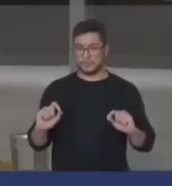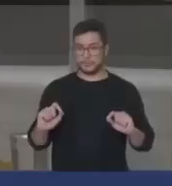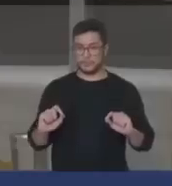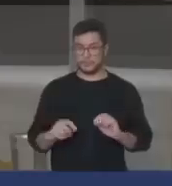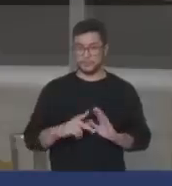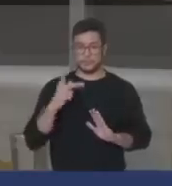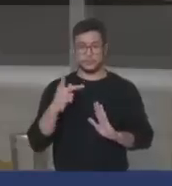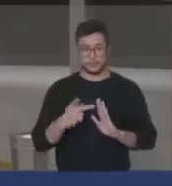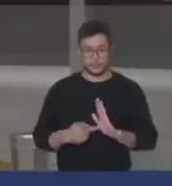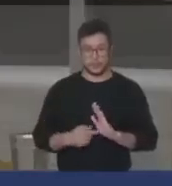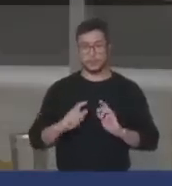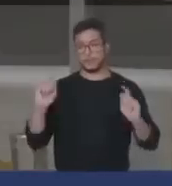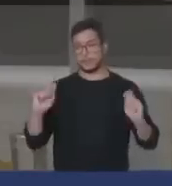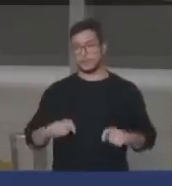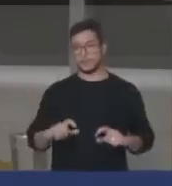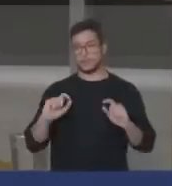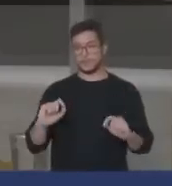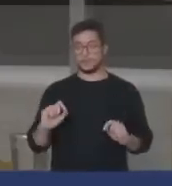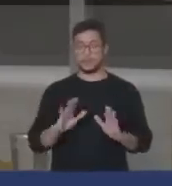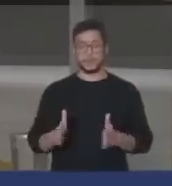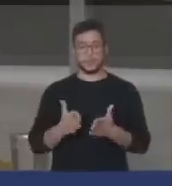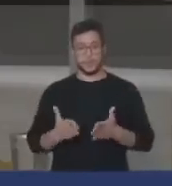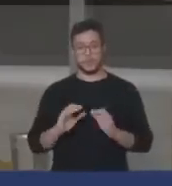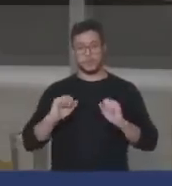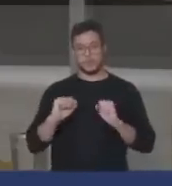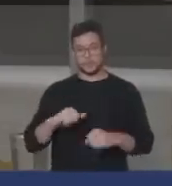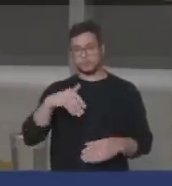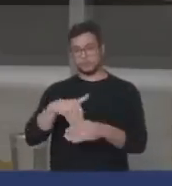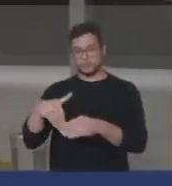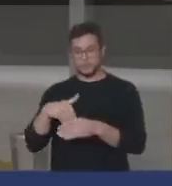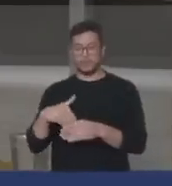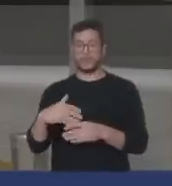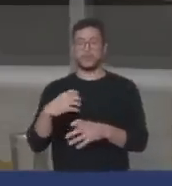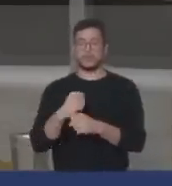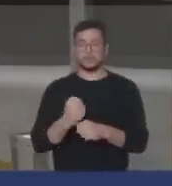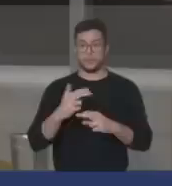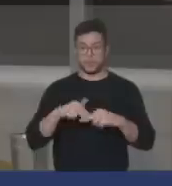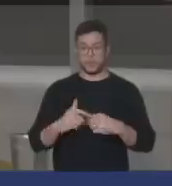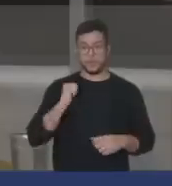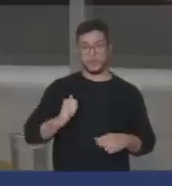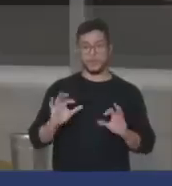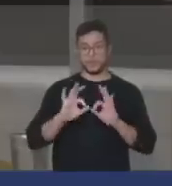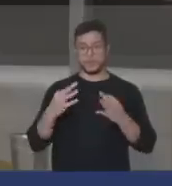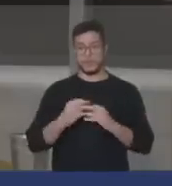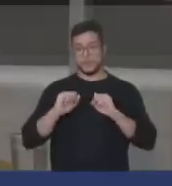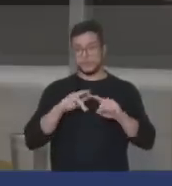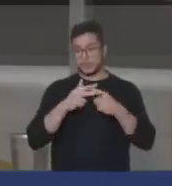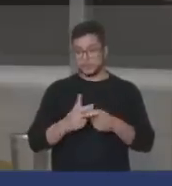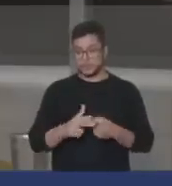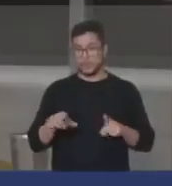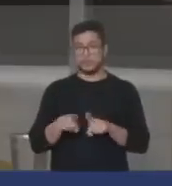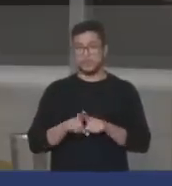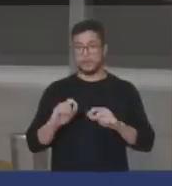projeto garante o pobre no orçamento. Afinal de contas, o Bolsa Família poderá ser reajustado e o salário mínimo